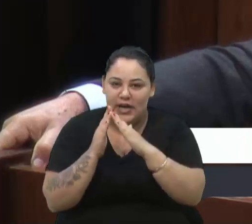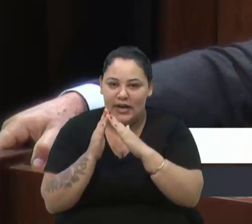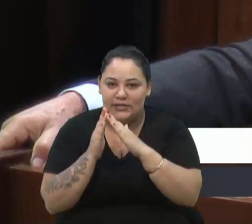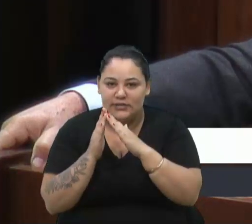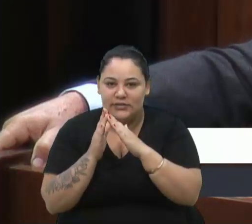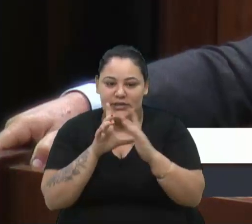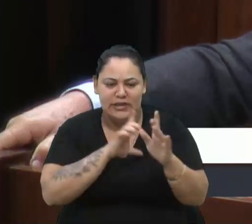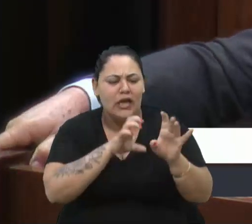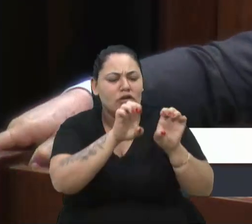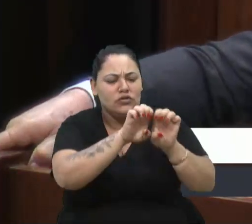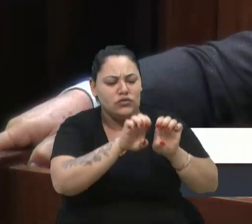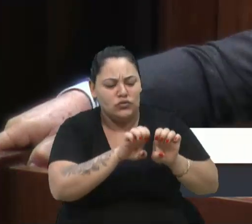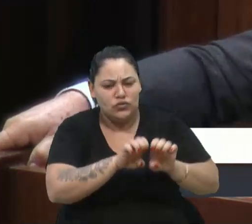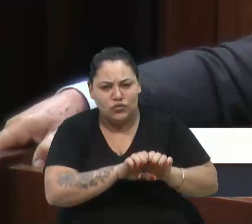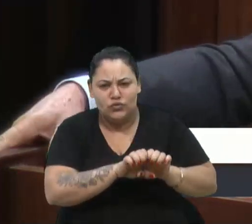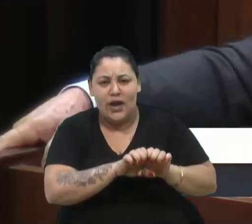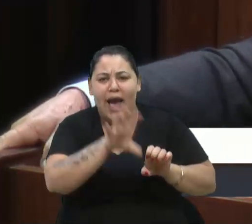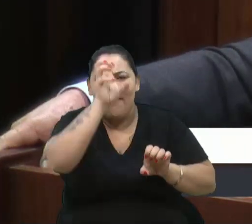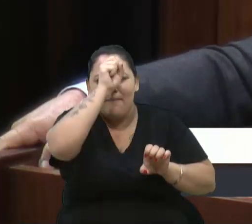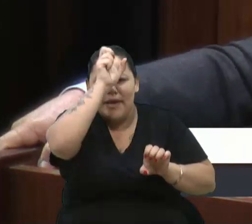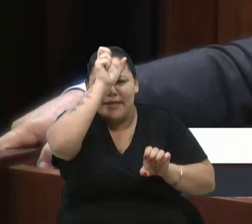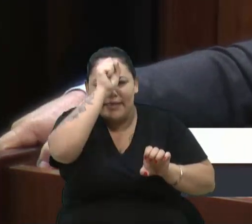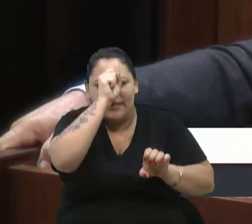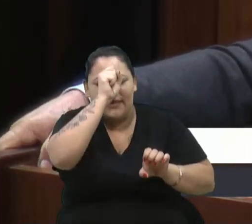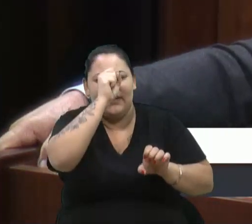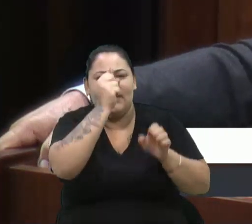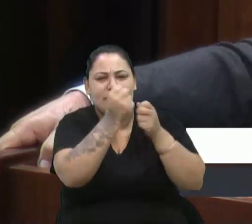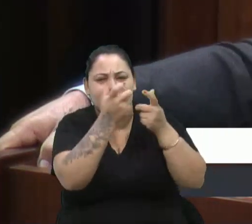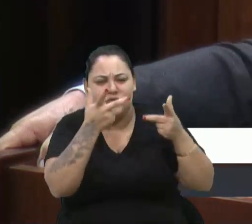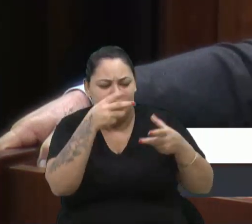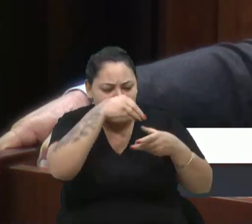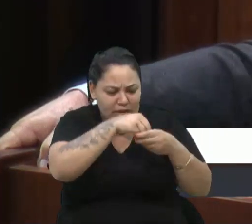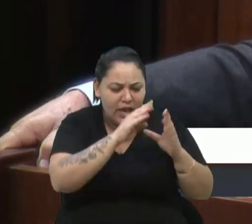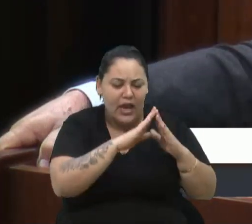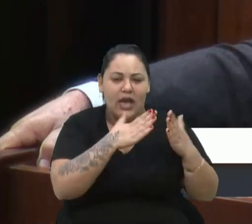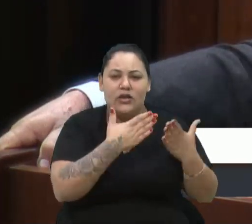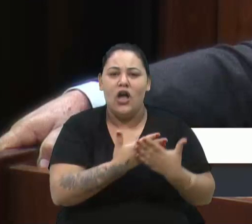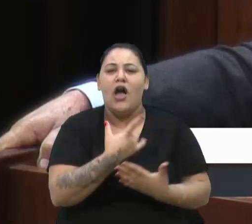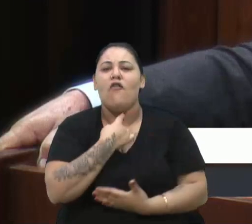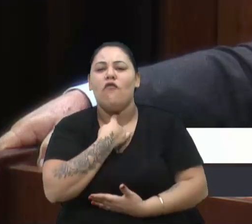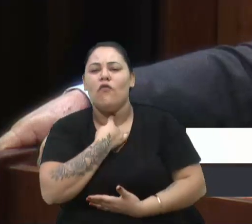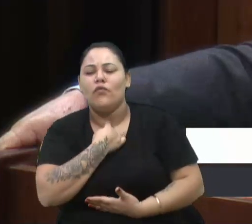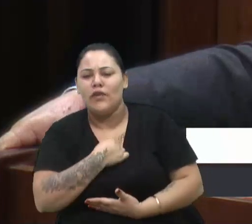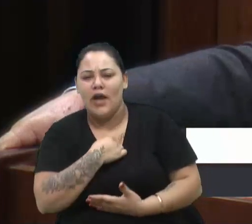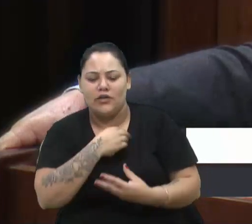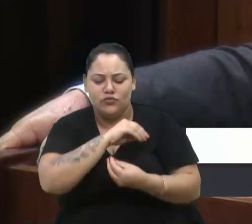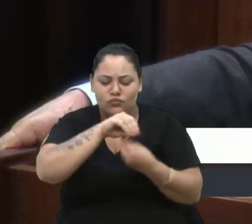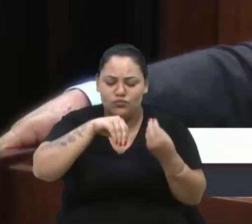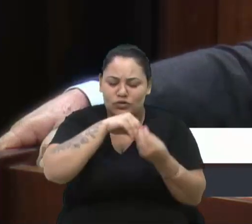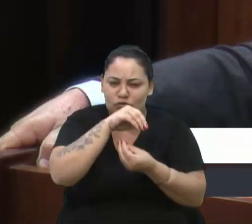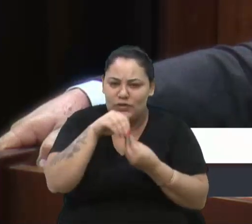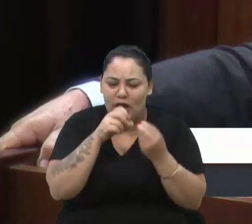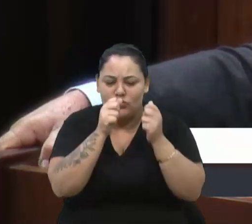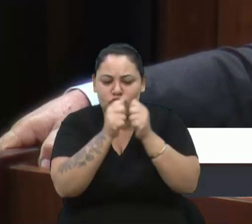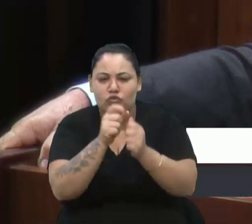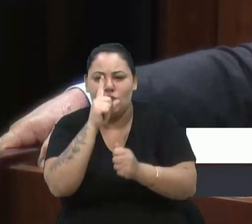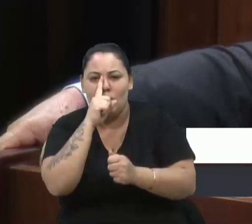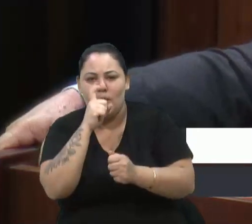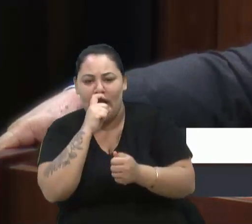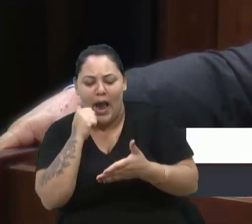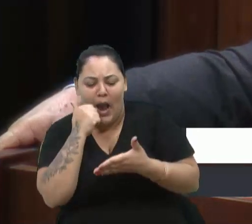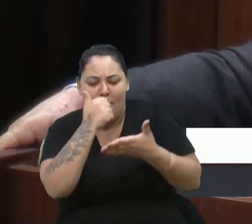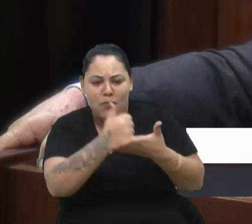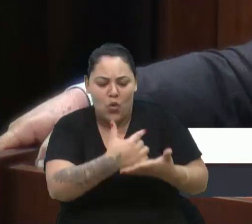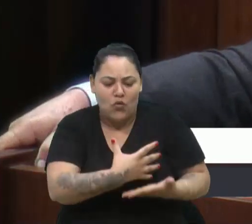estruturar com todo esse conhecimento que a escola tá fazendo e essa vontade é guerida do agricultores dos pais dando apoio